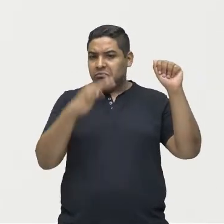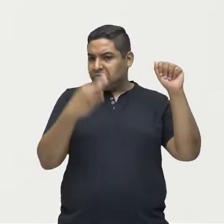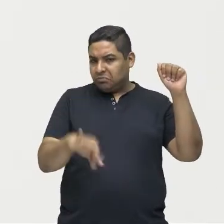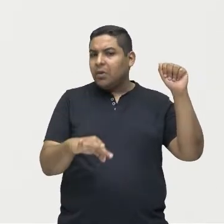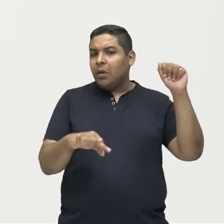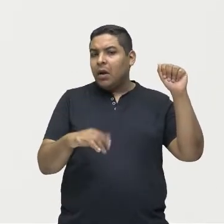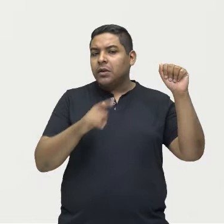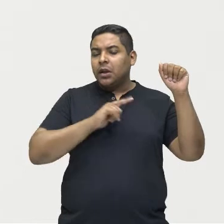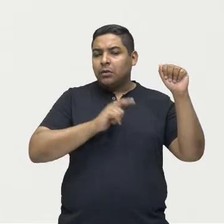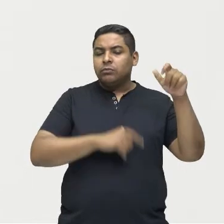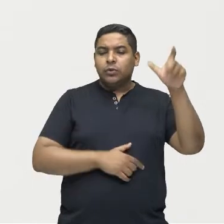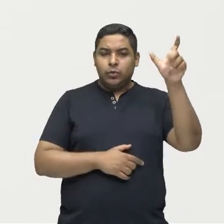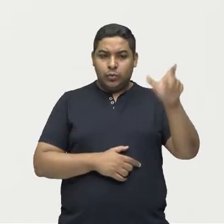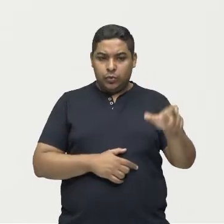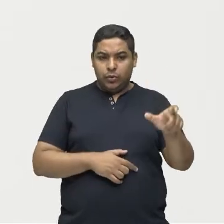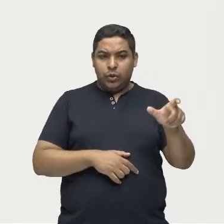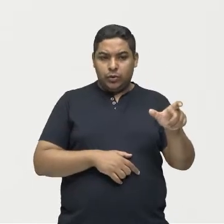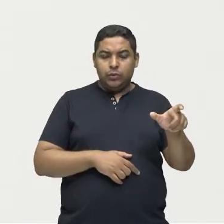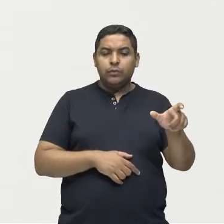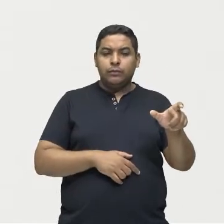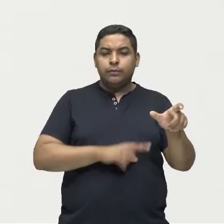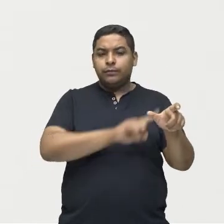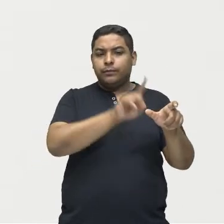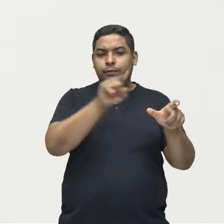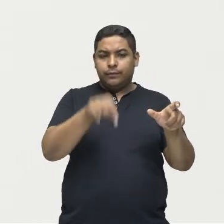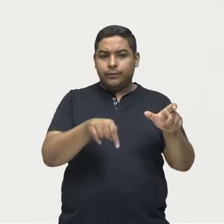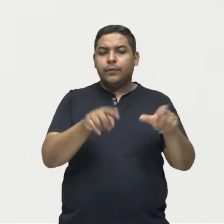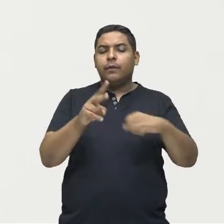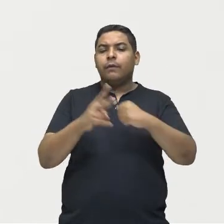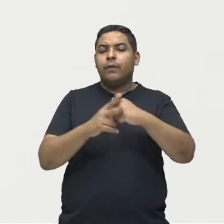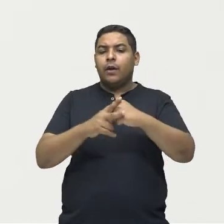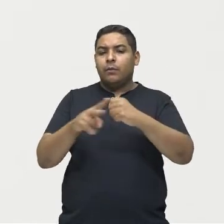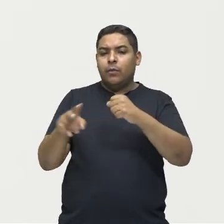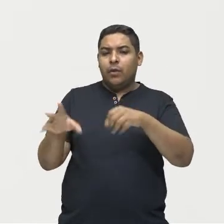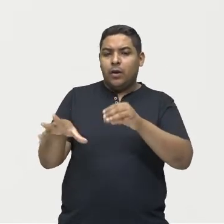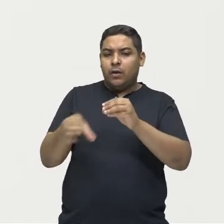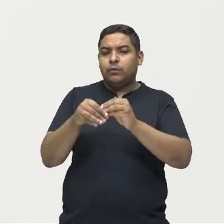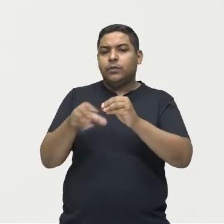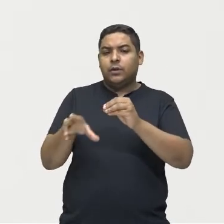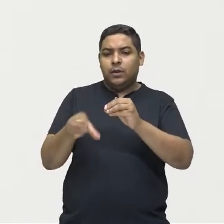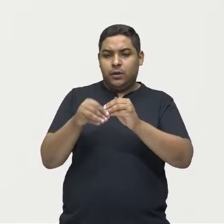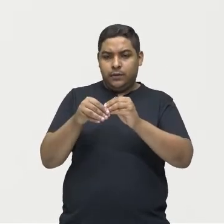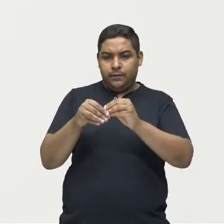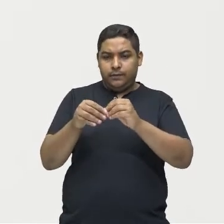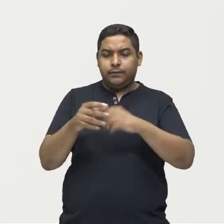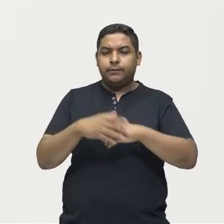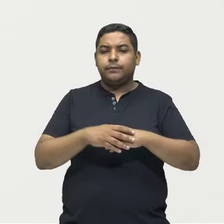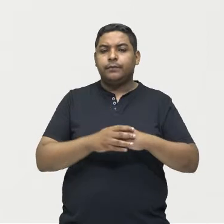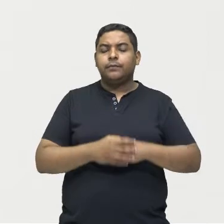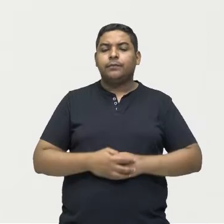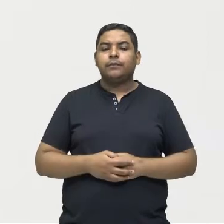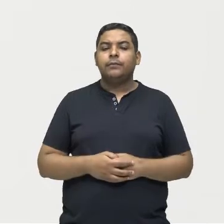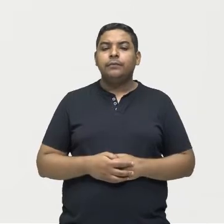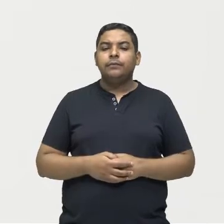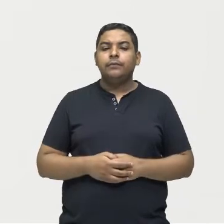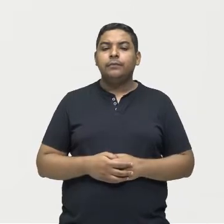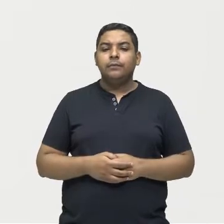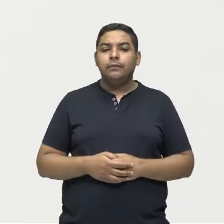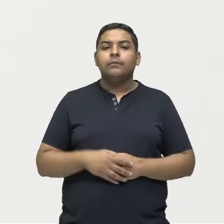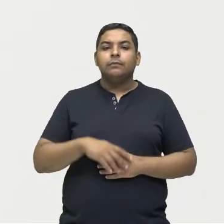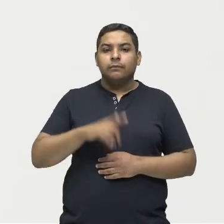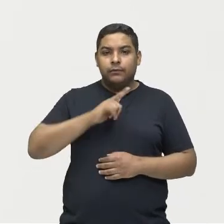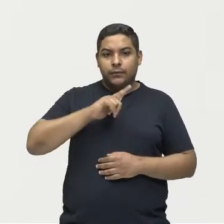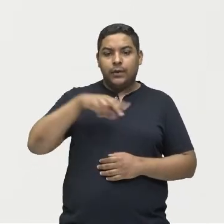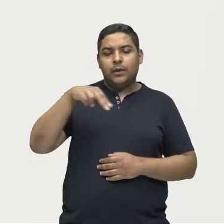tenho o sujeito, aí eu tenho o verbo auxiliar, tá? Verbo auxiliar e acrescido do